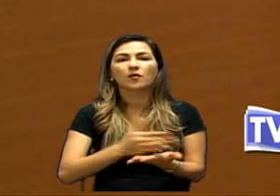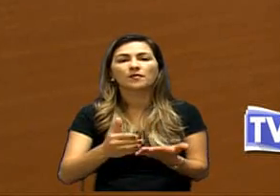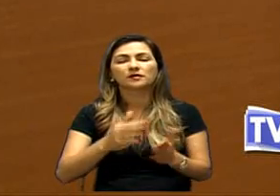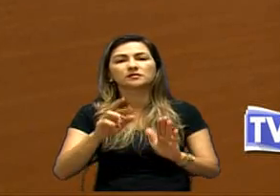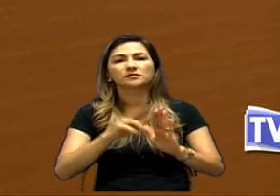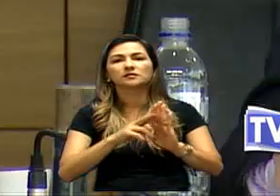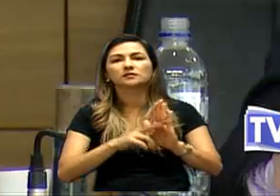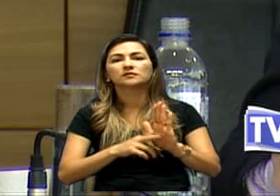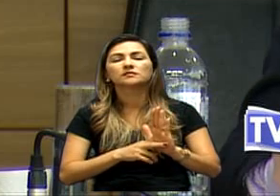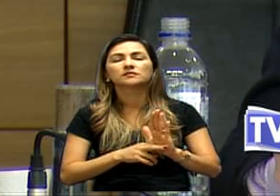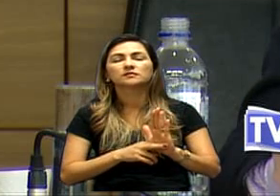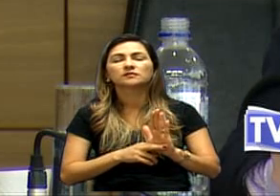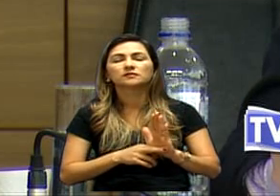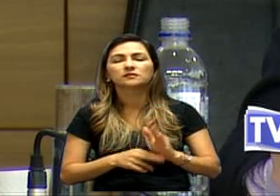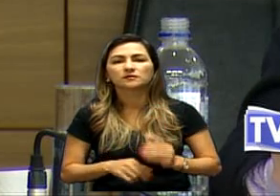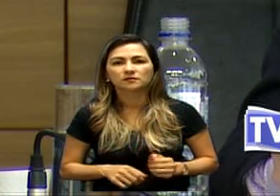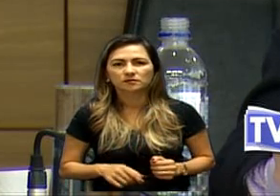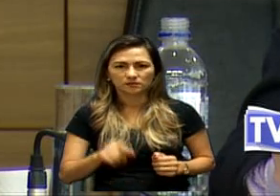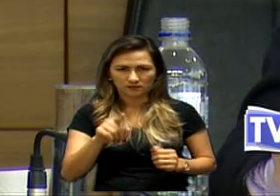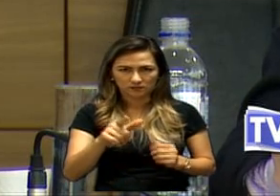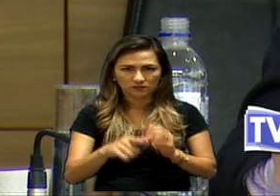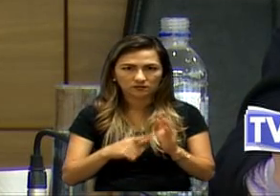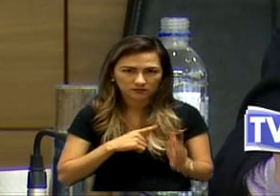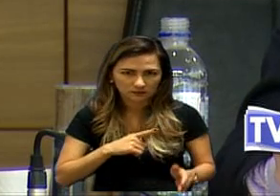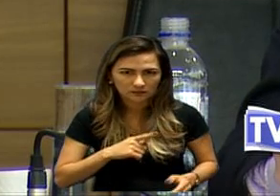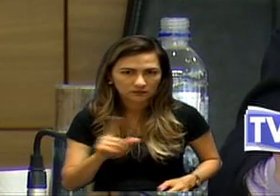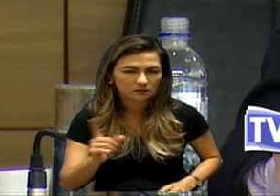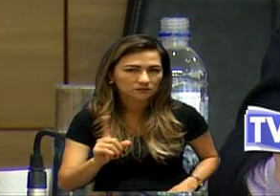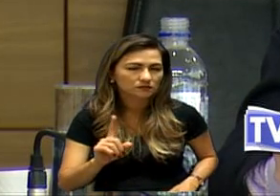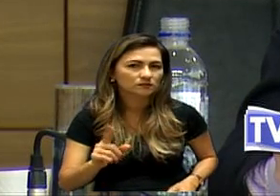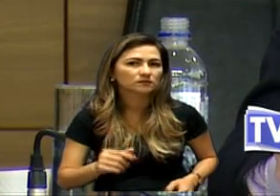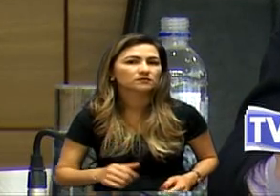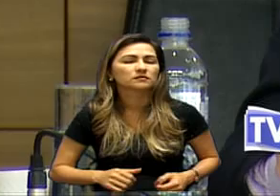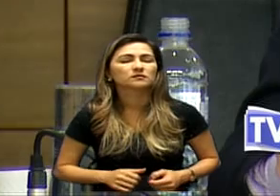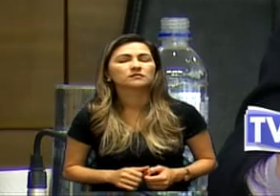Vossa Excelência tem, João? Só isso.